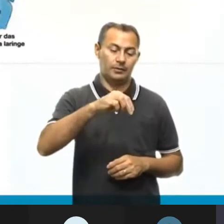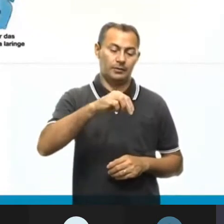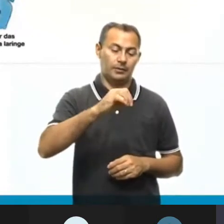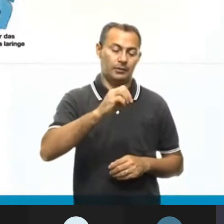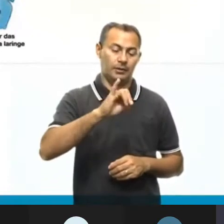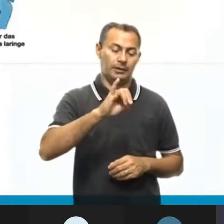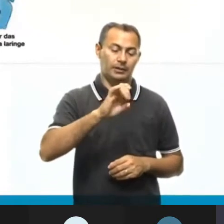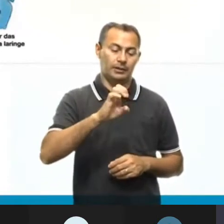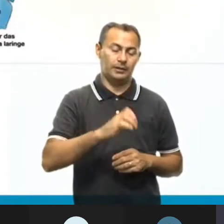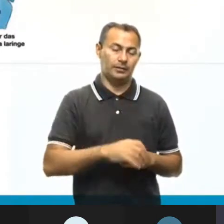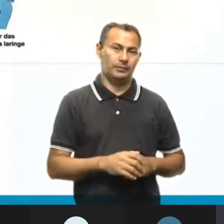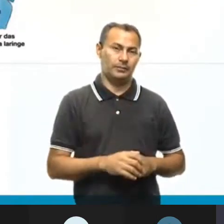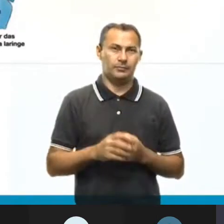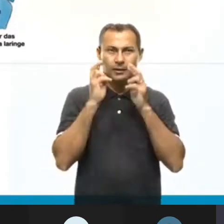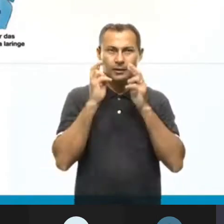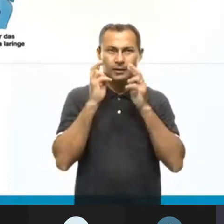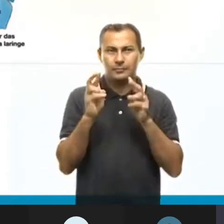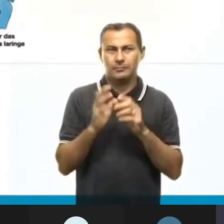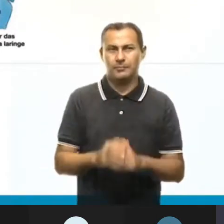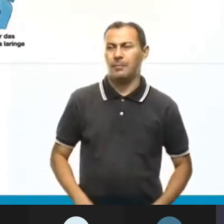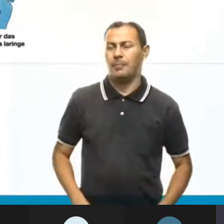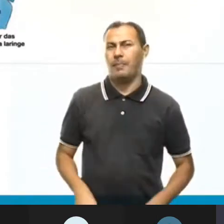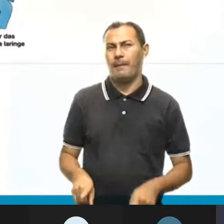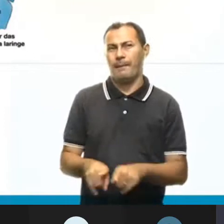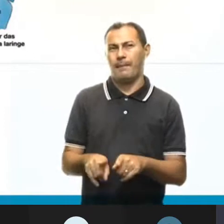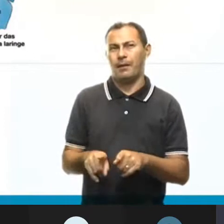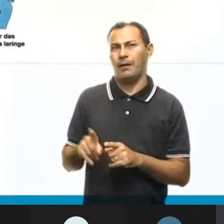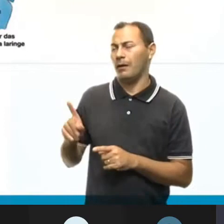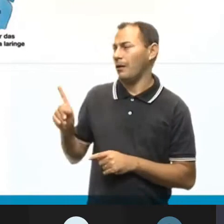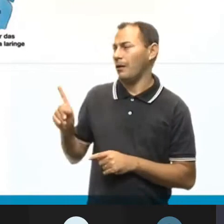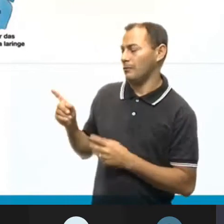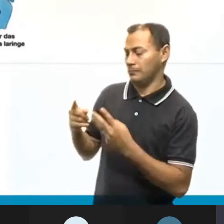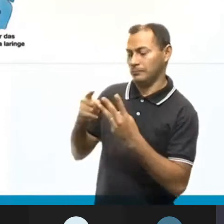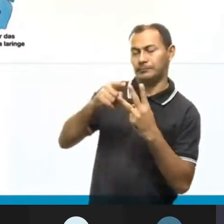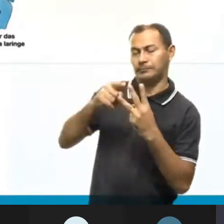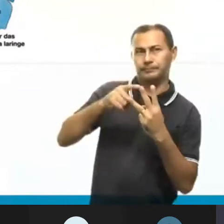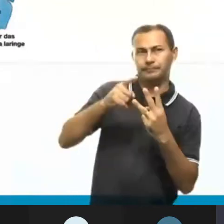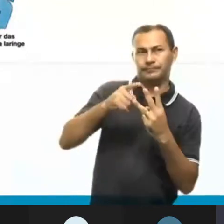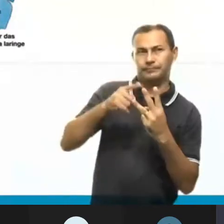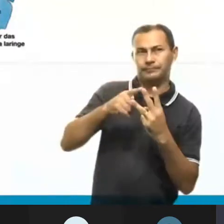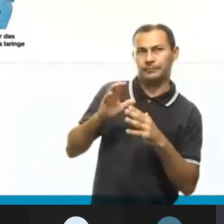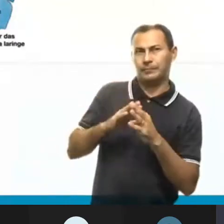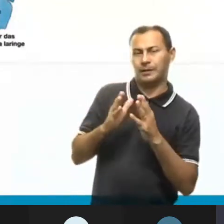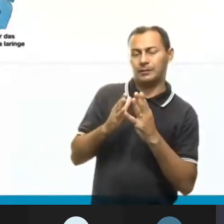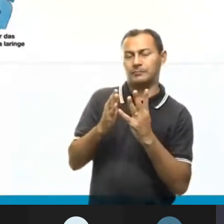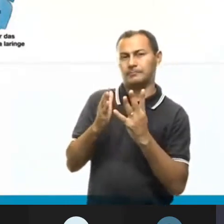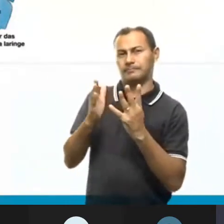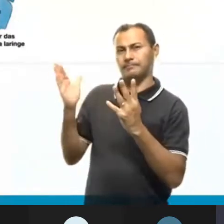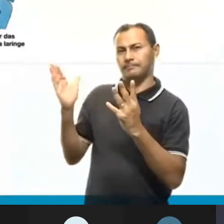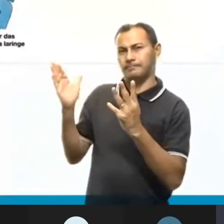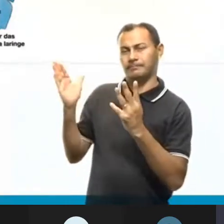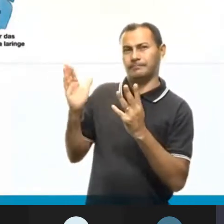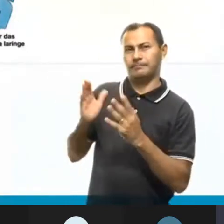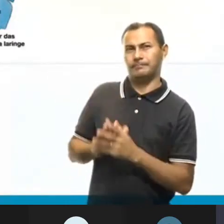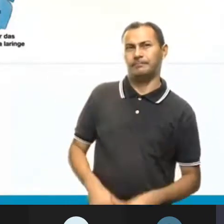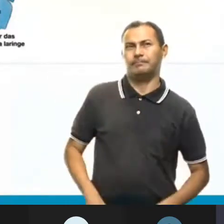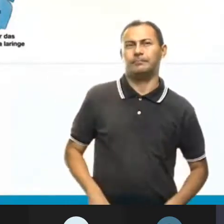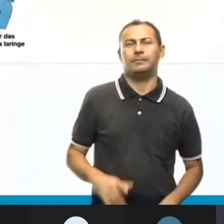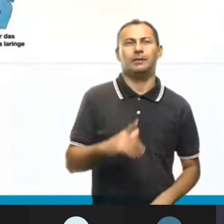tá? Aritenoidea, né? E aqui, nessa região aqui mais superior aqui,